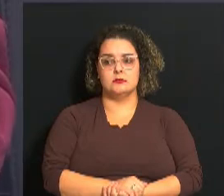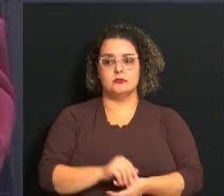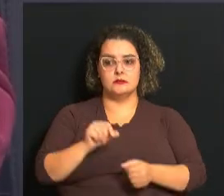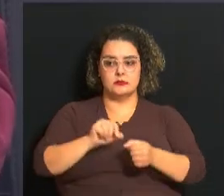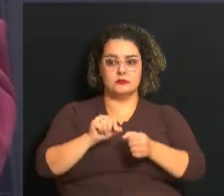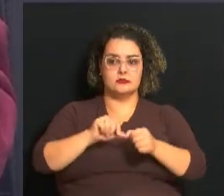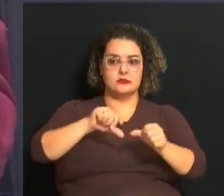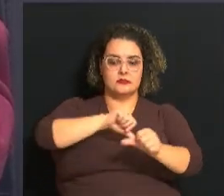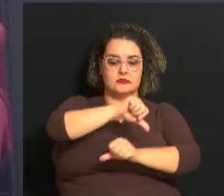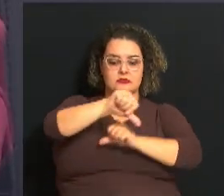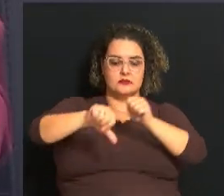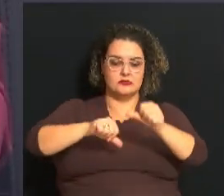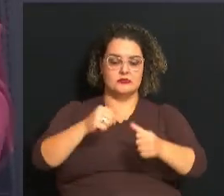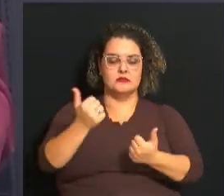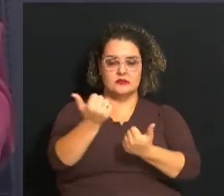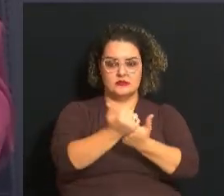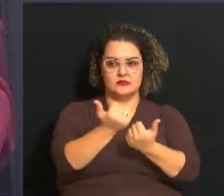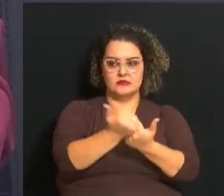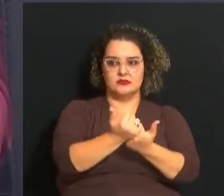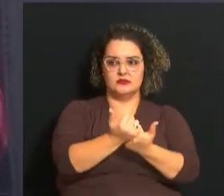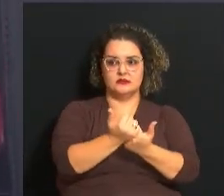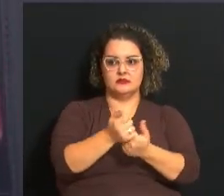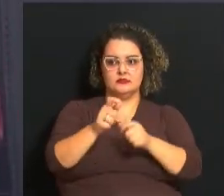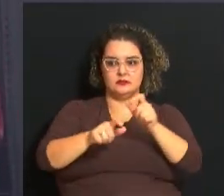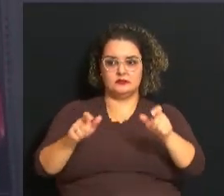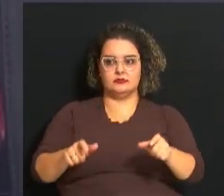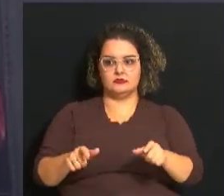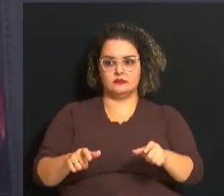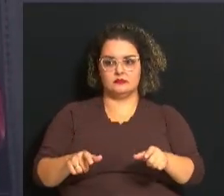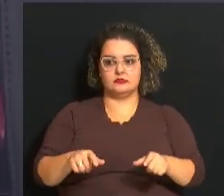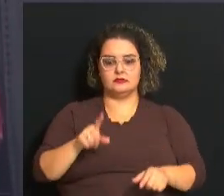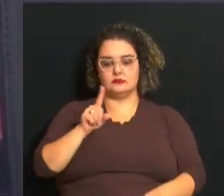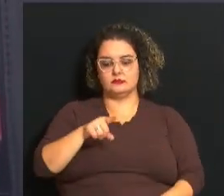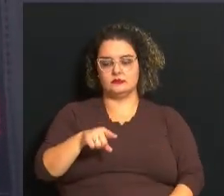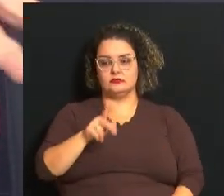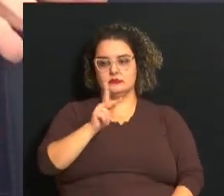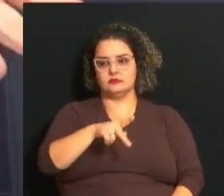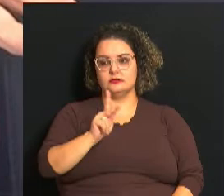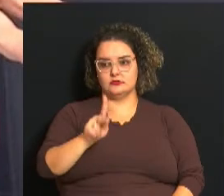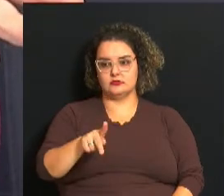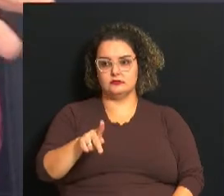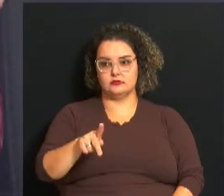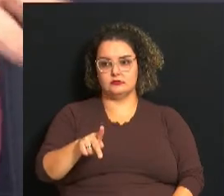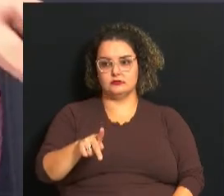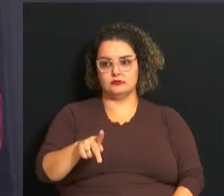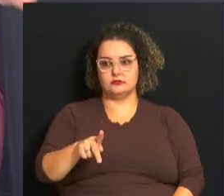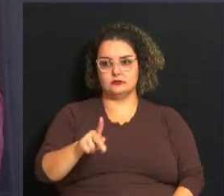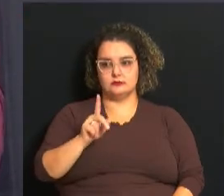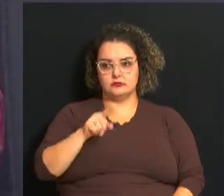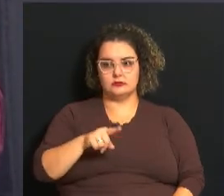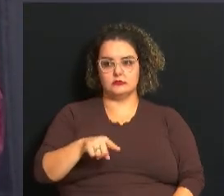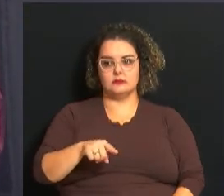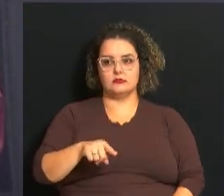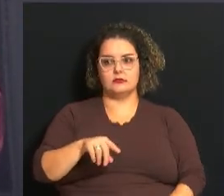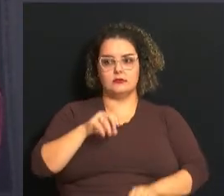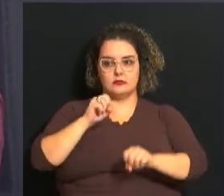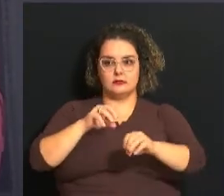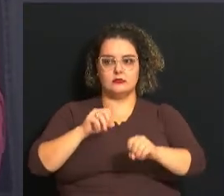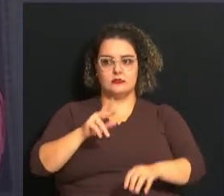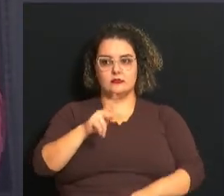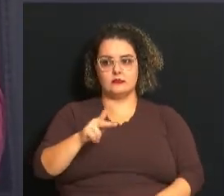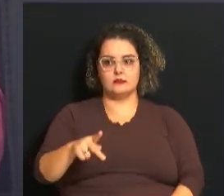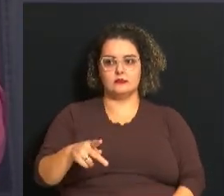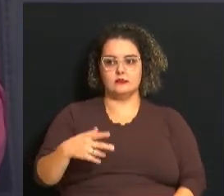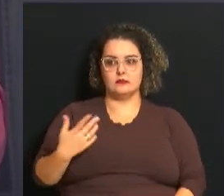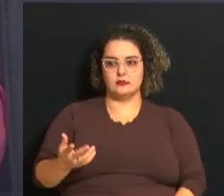né desses cargos e colocar essas pessoas na situação é que que tem que ter né como educadores com professores